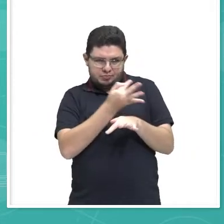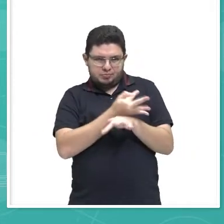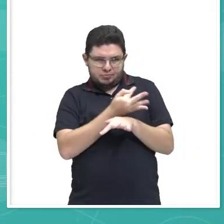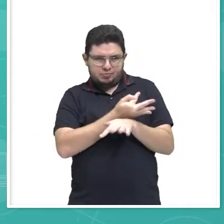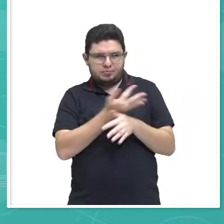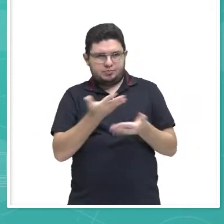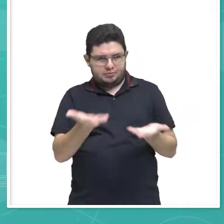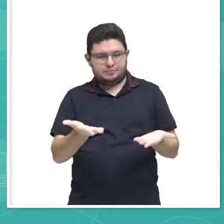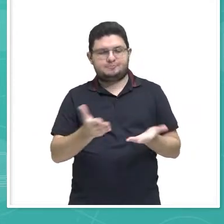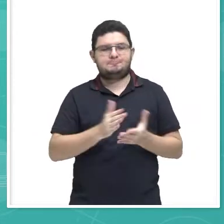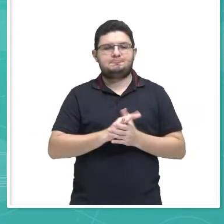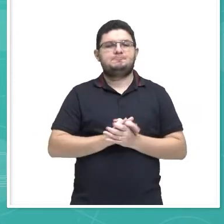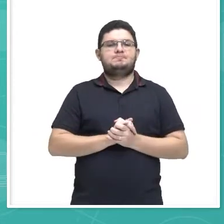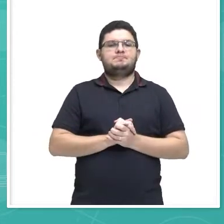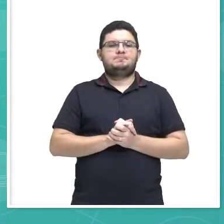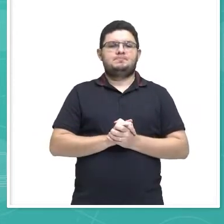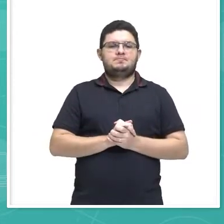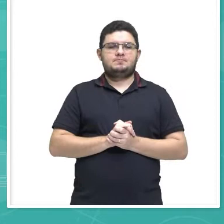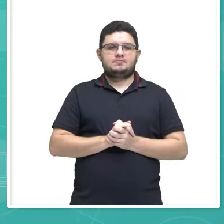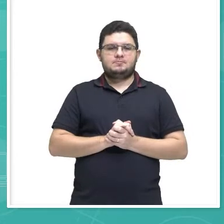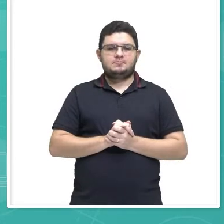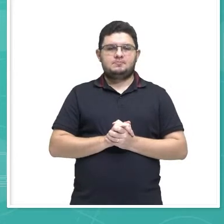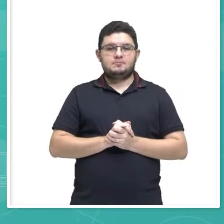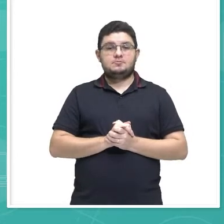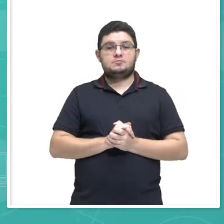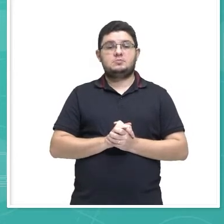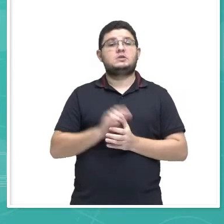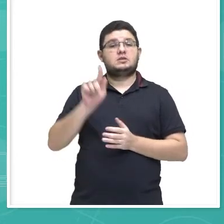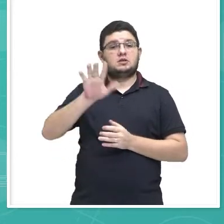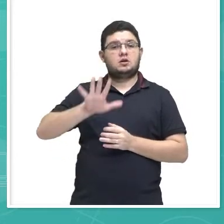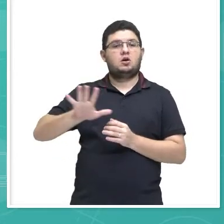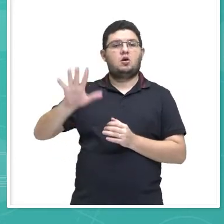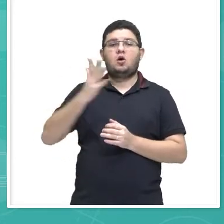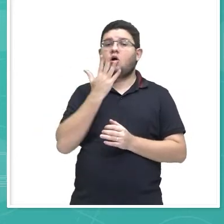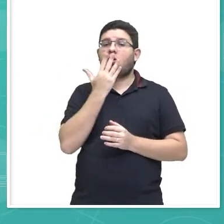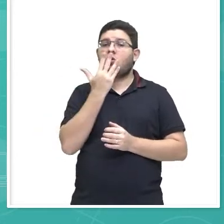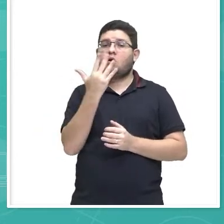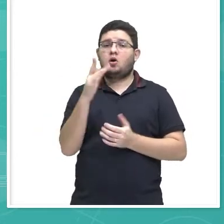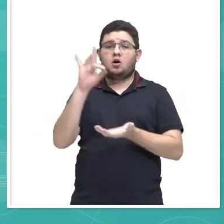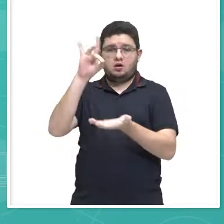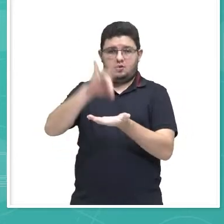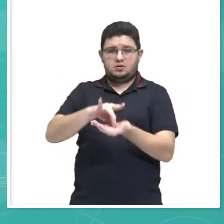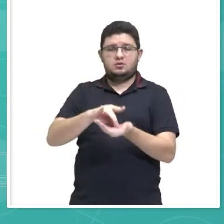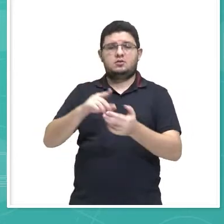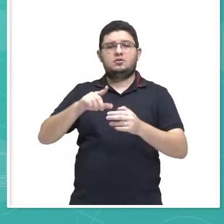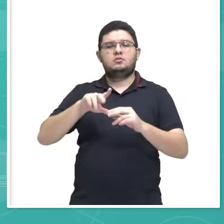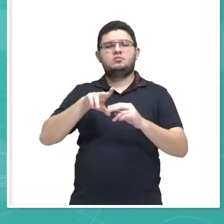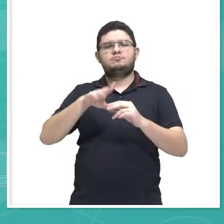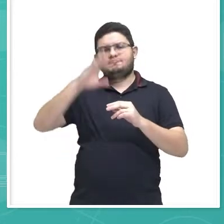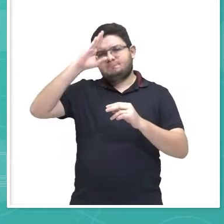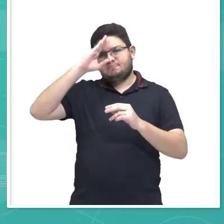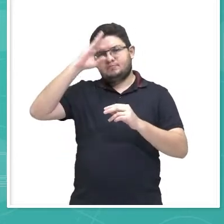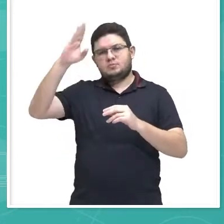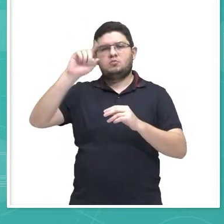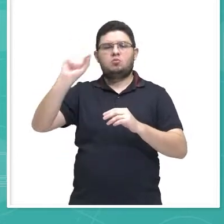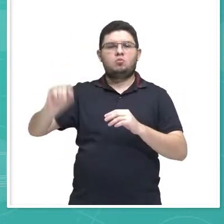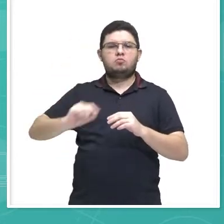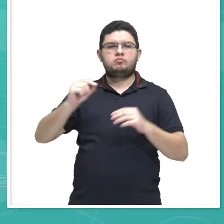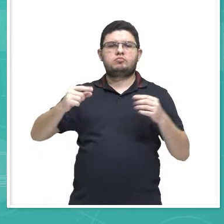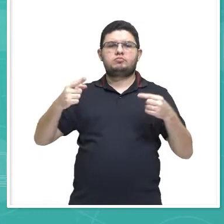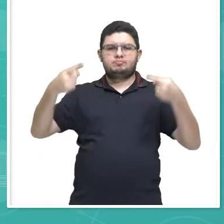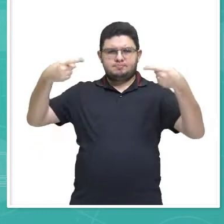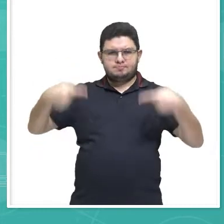treino, certo? Geralmente, nas cores oficiais, principalmente nos campeonatos oficiais de judô, as